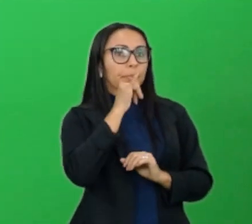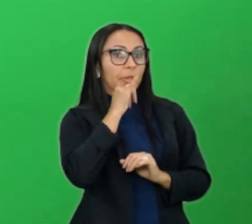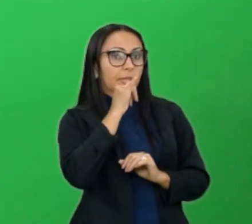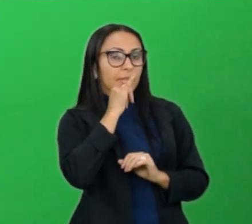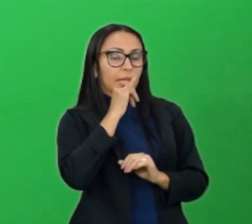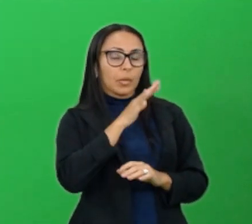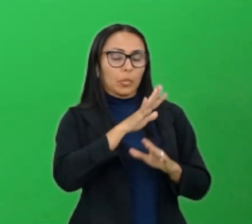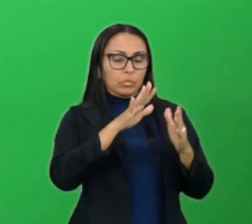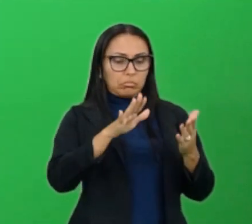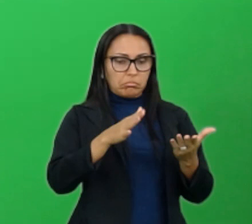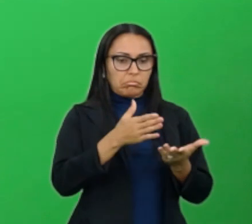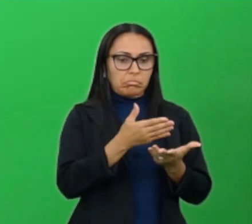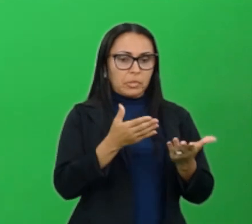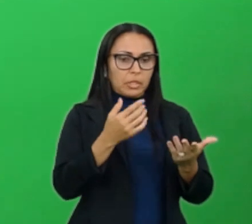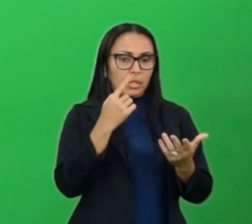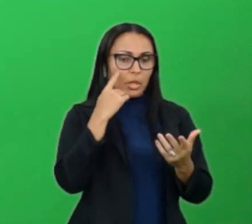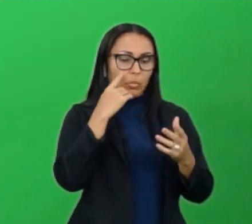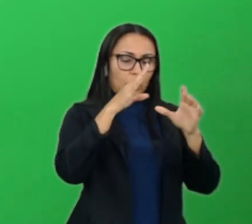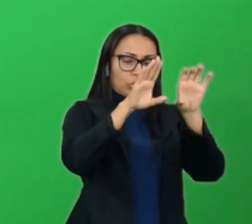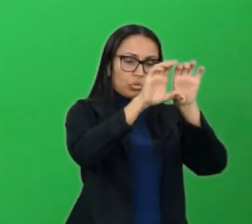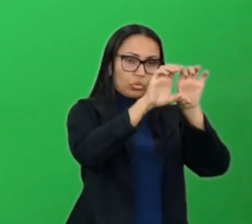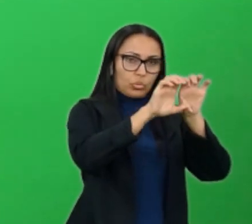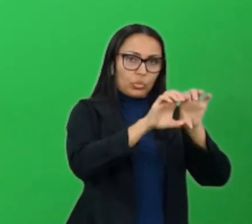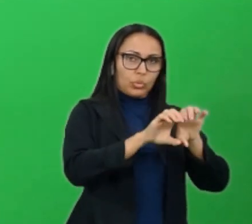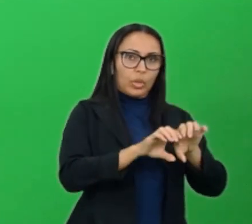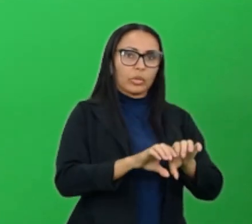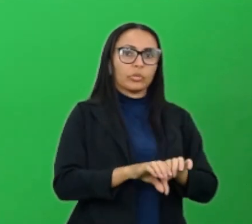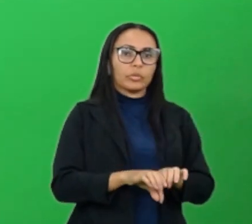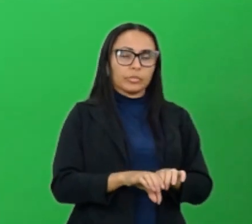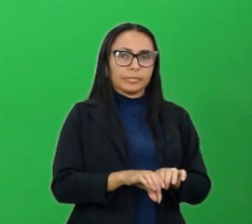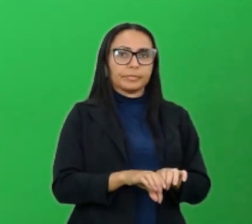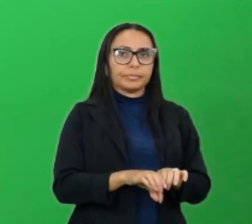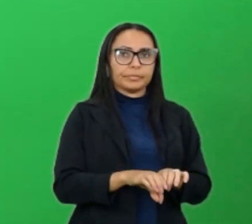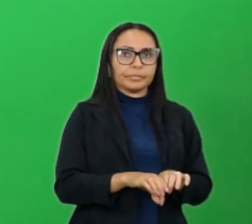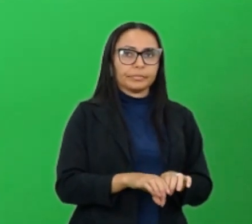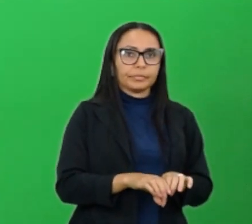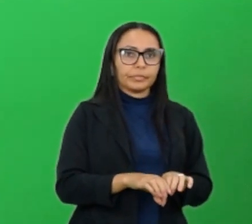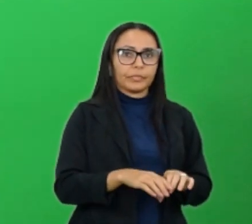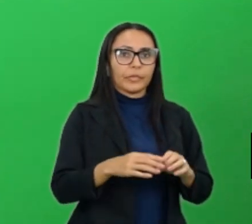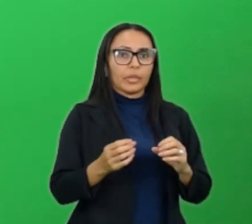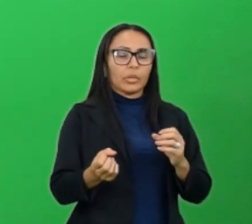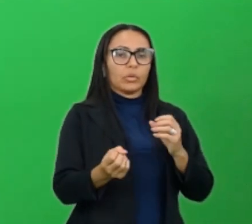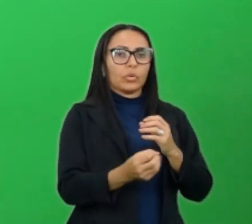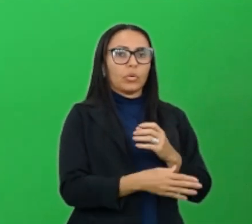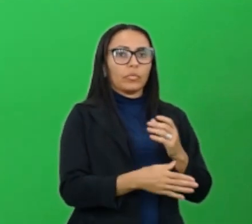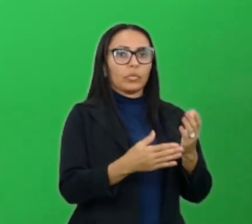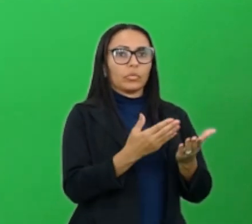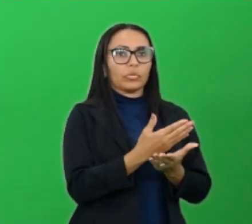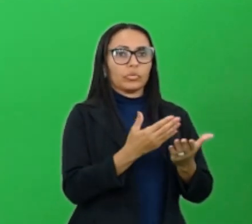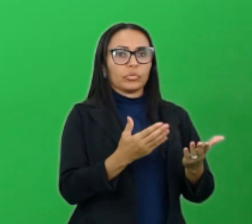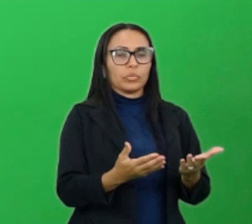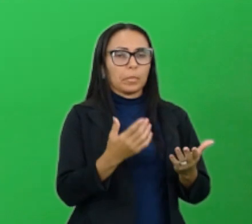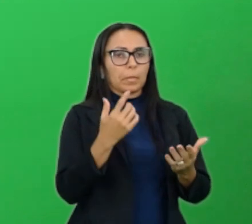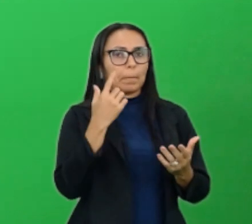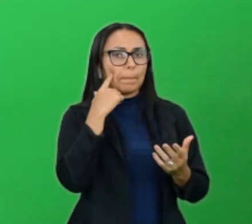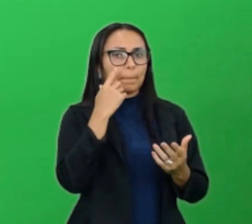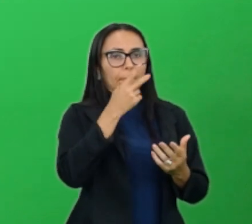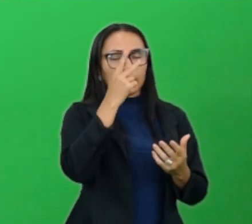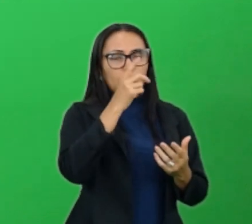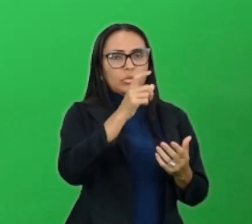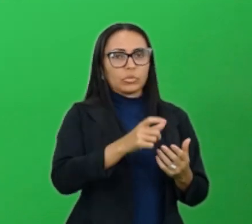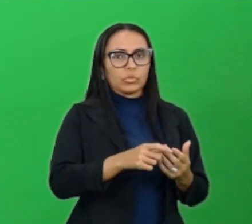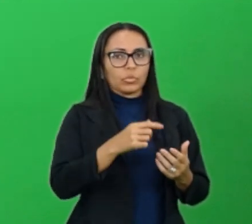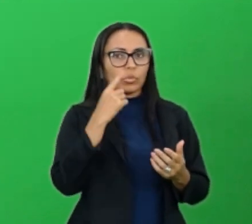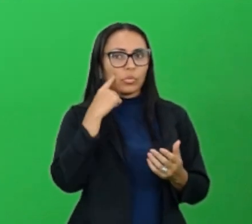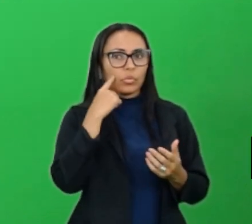condições estruturais, né? Novos doutores graduados em determinado país, né? A população com